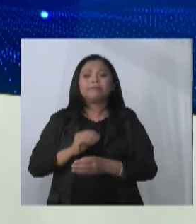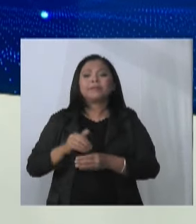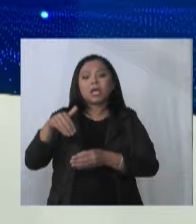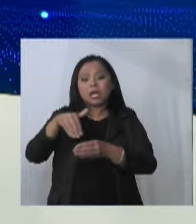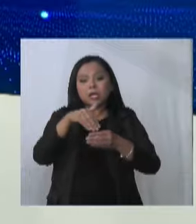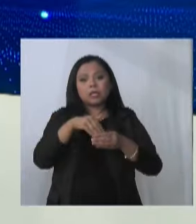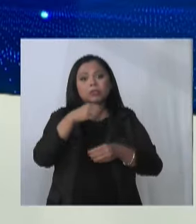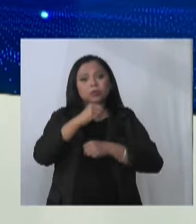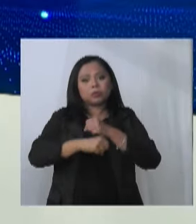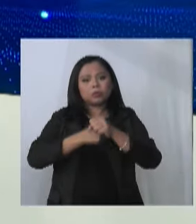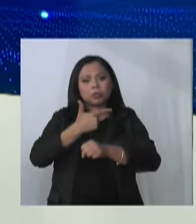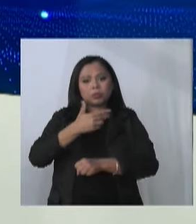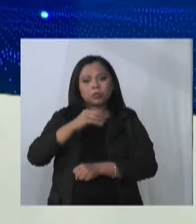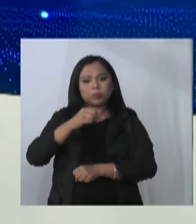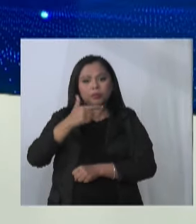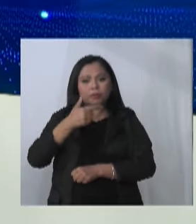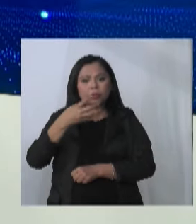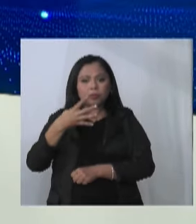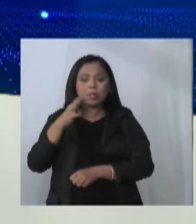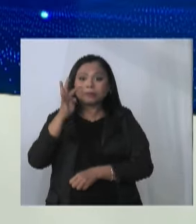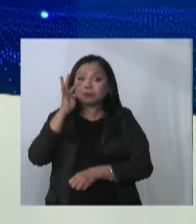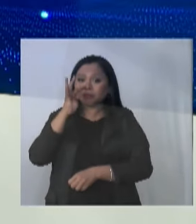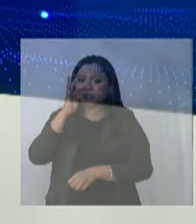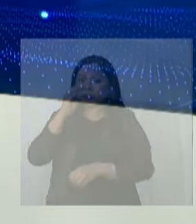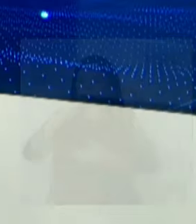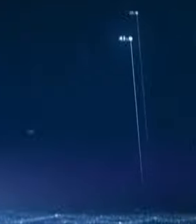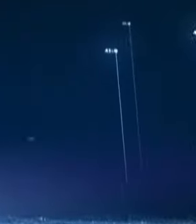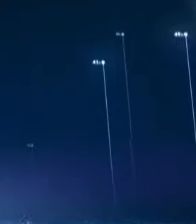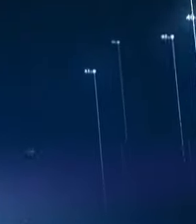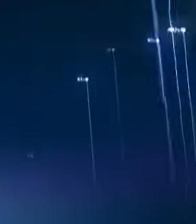2024. Olho no voto, olho na Band.